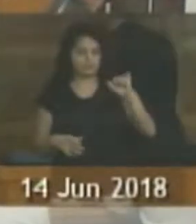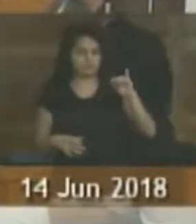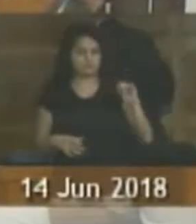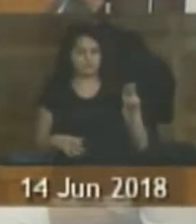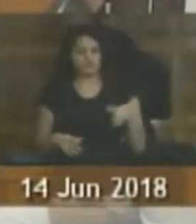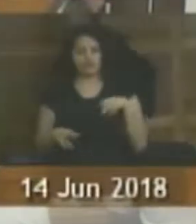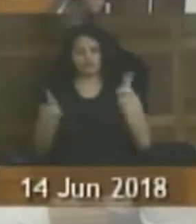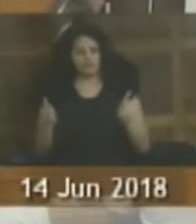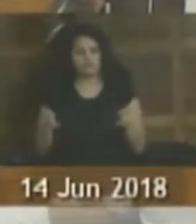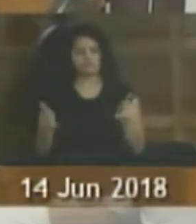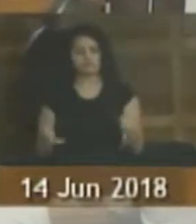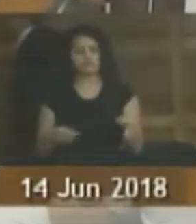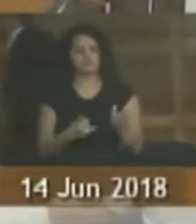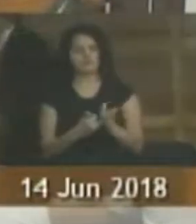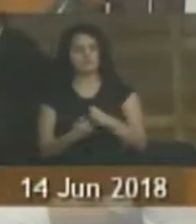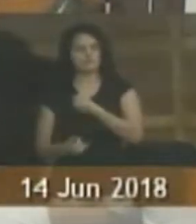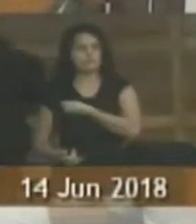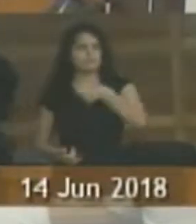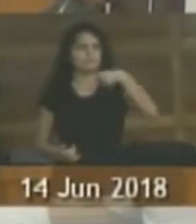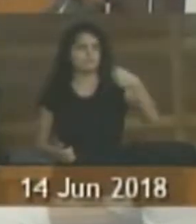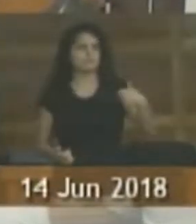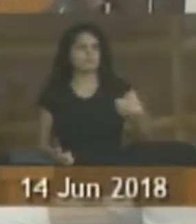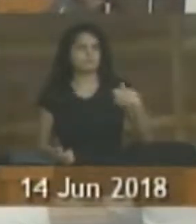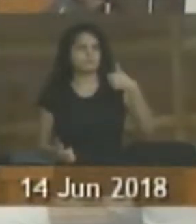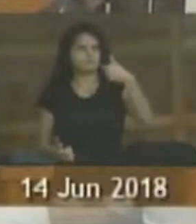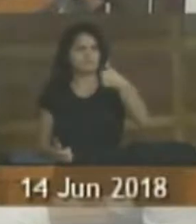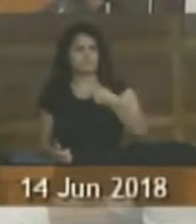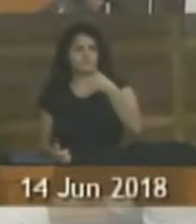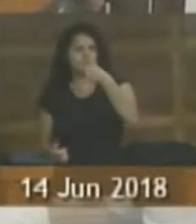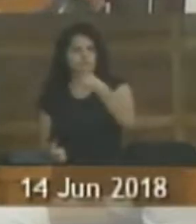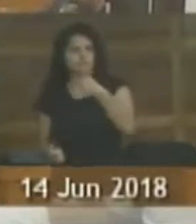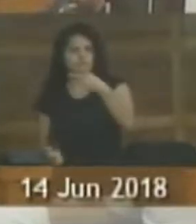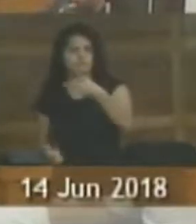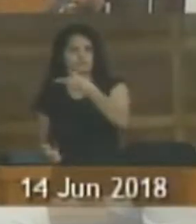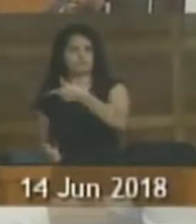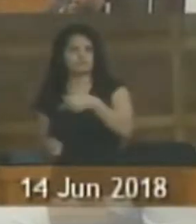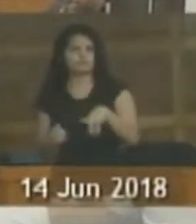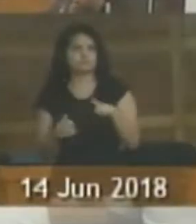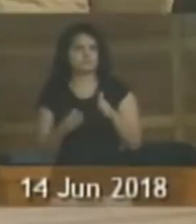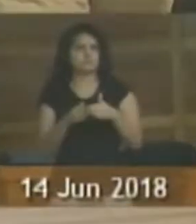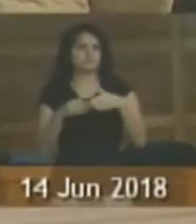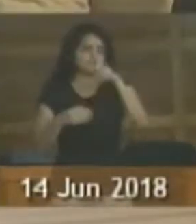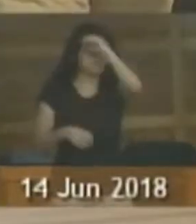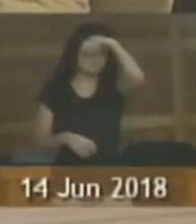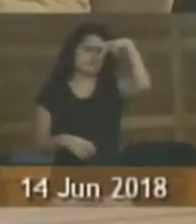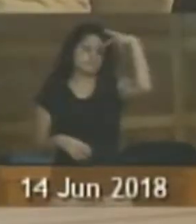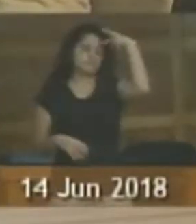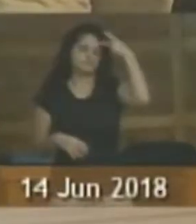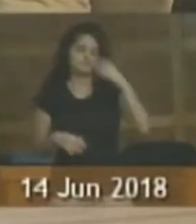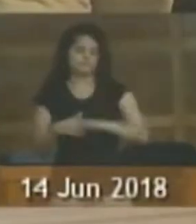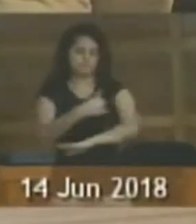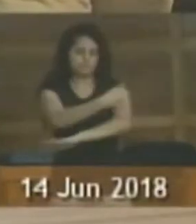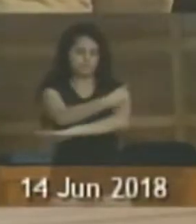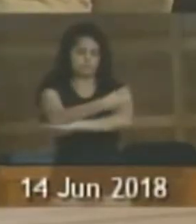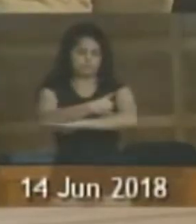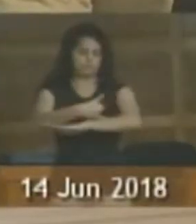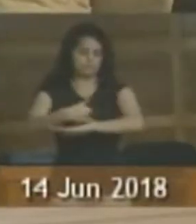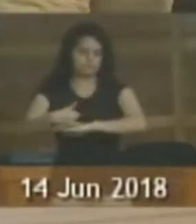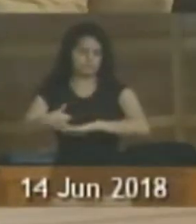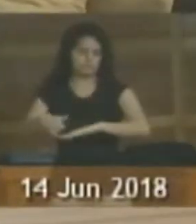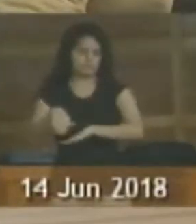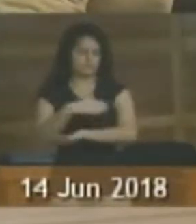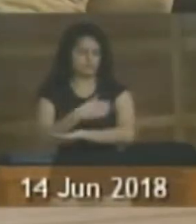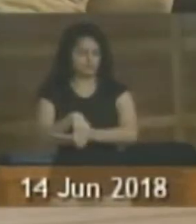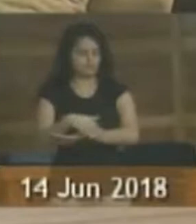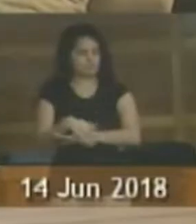de Mambucaba. Indicação 1122 de 2018, Canindé do Social, indicando ao prefeito municipal a pavimentação asfáltica da travessa